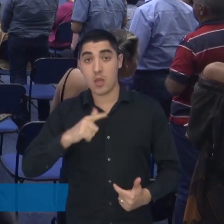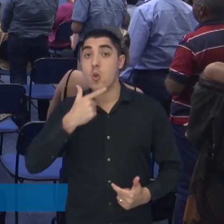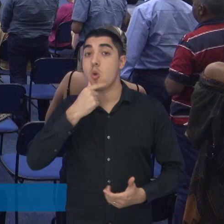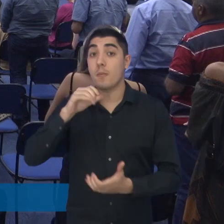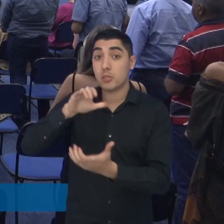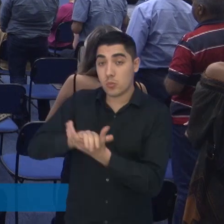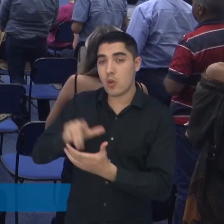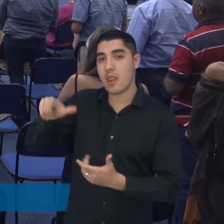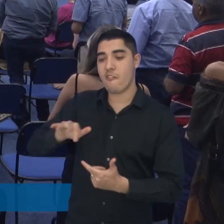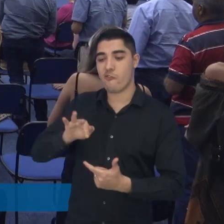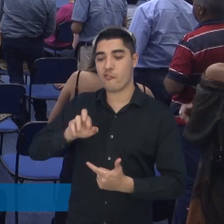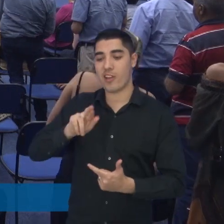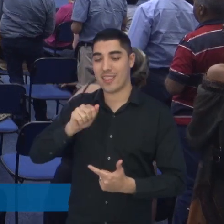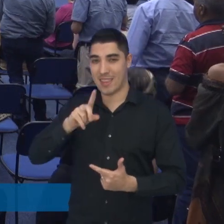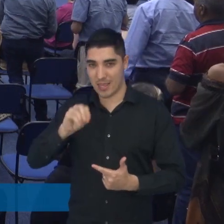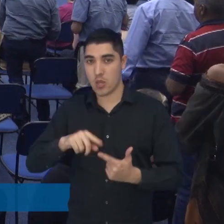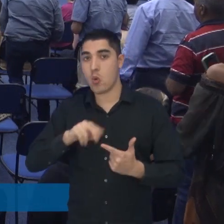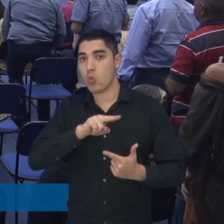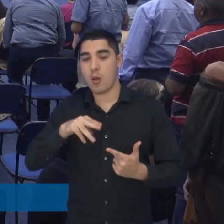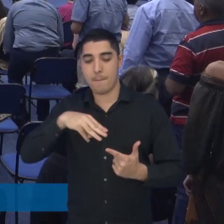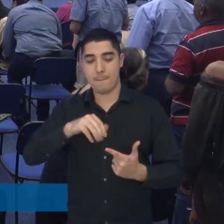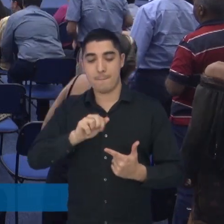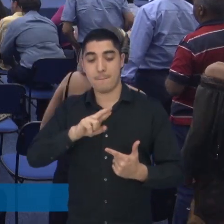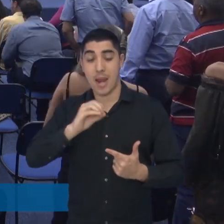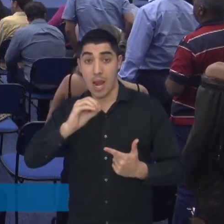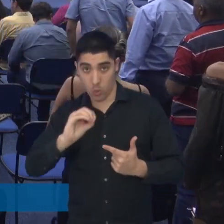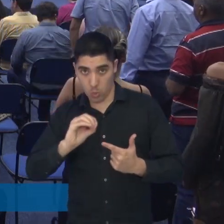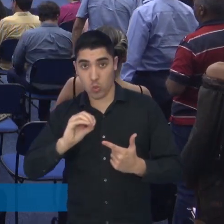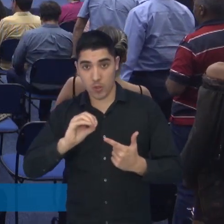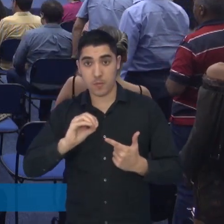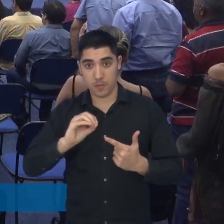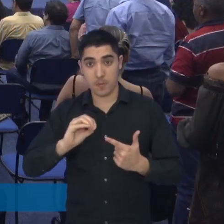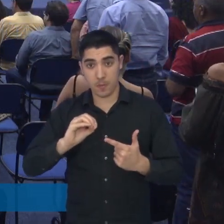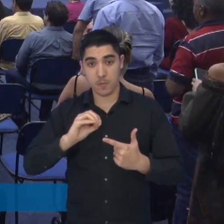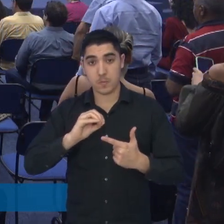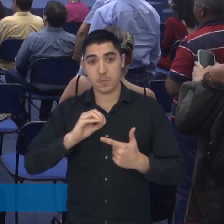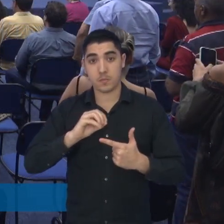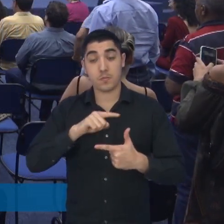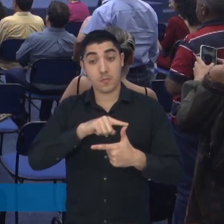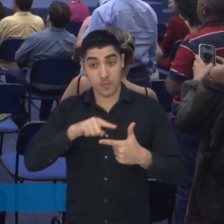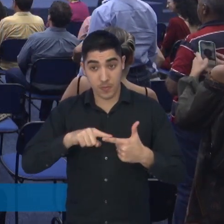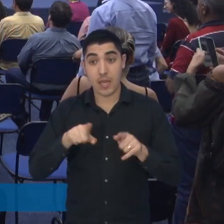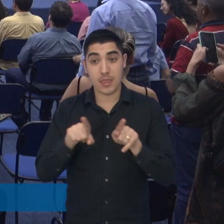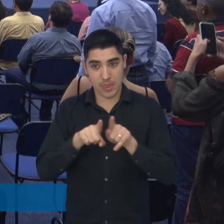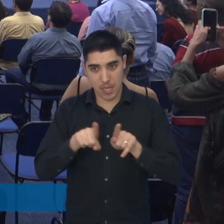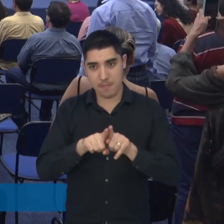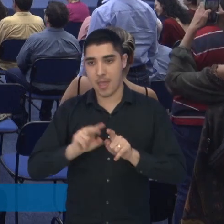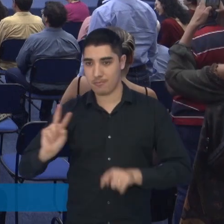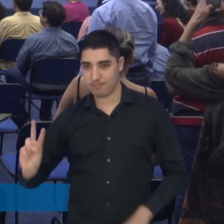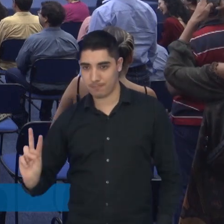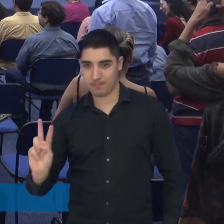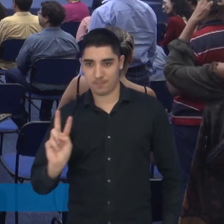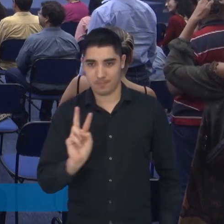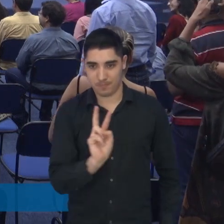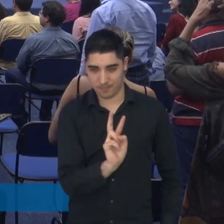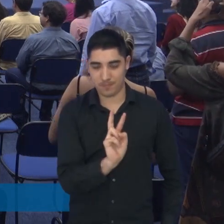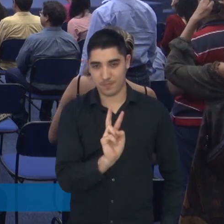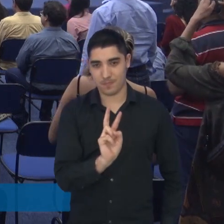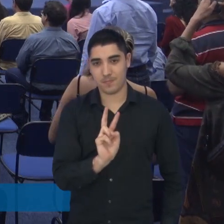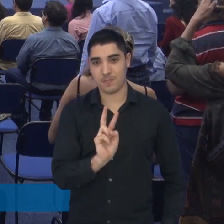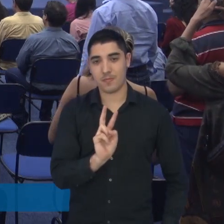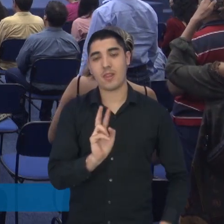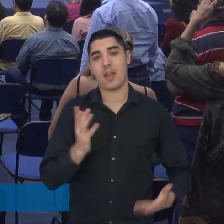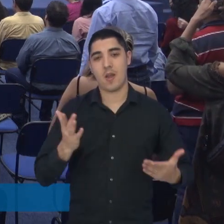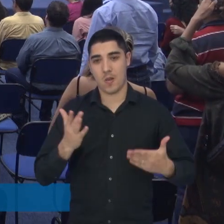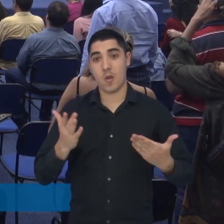Marco Antônio Correia Júnior, para que também sigam à frente da mesa, que eles